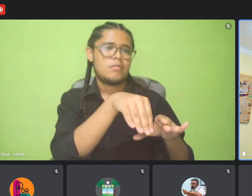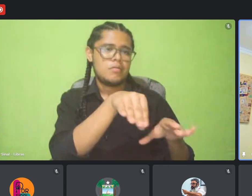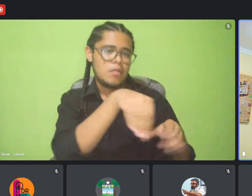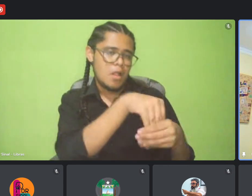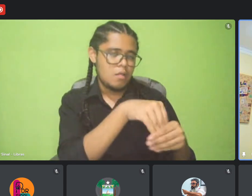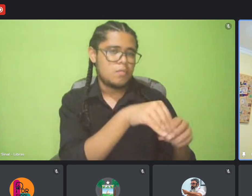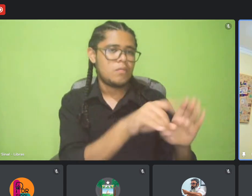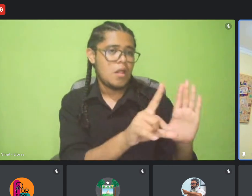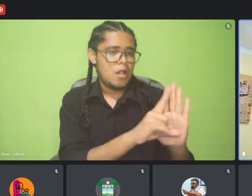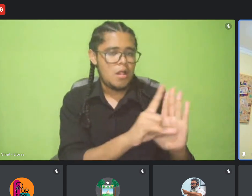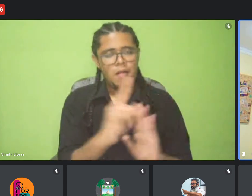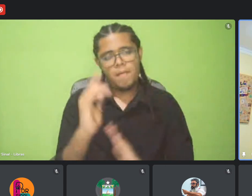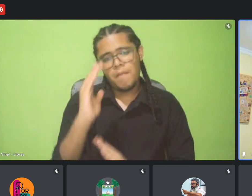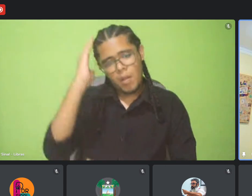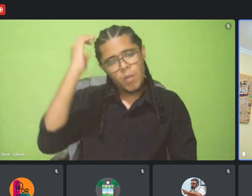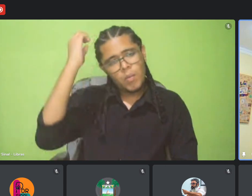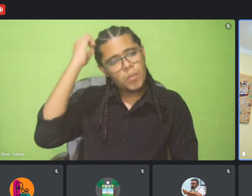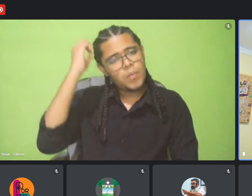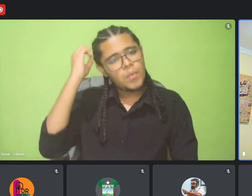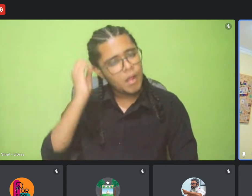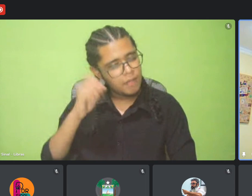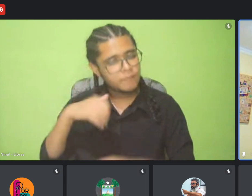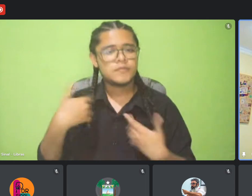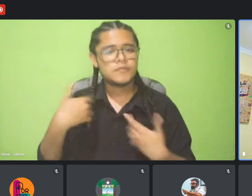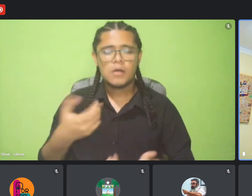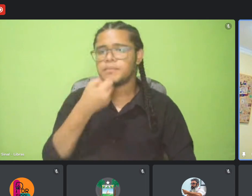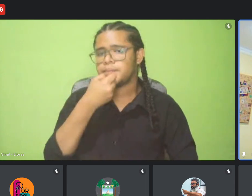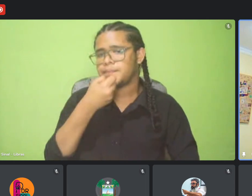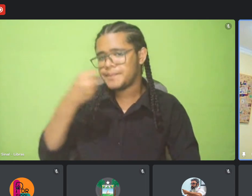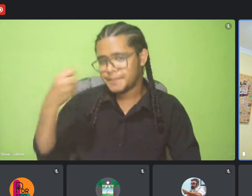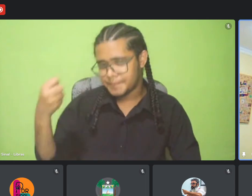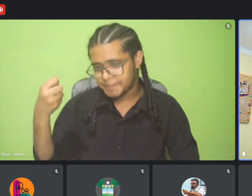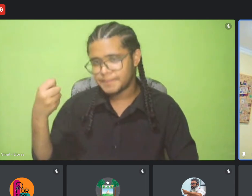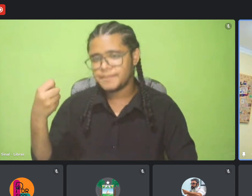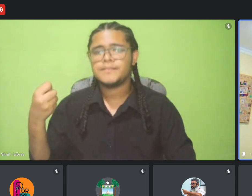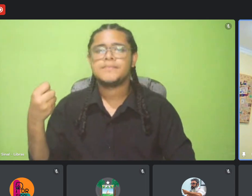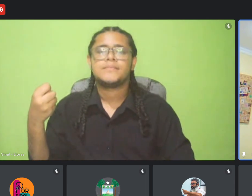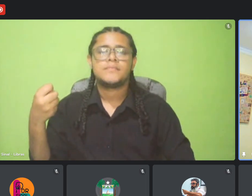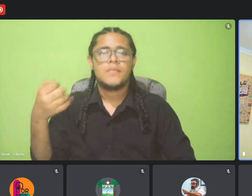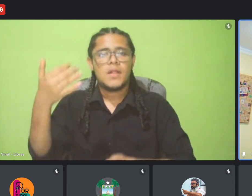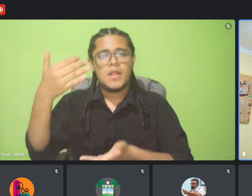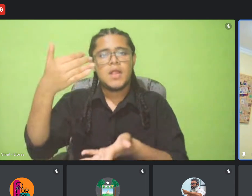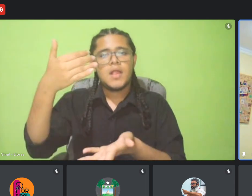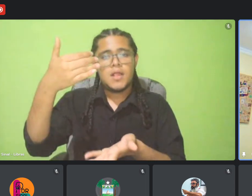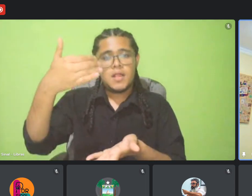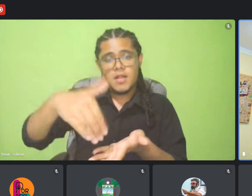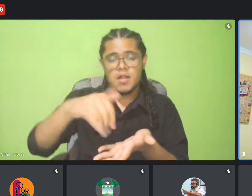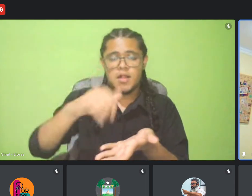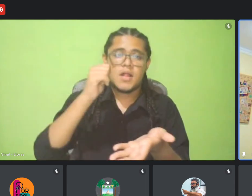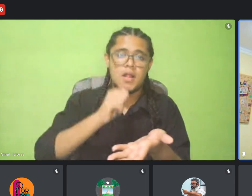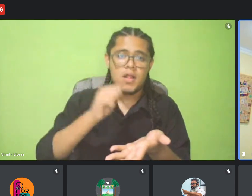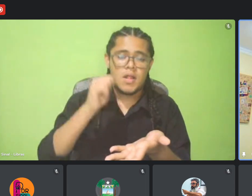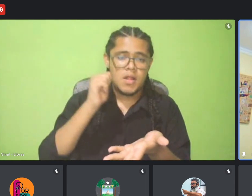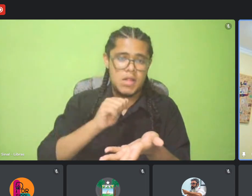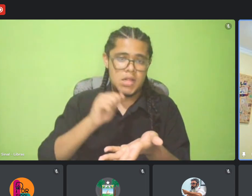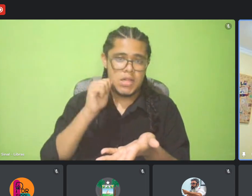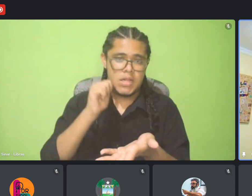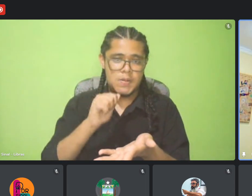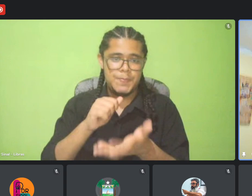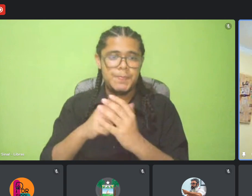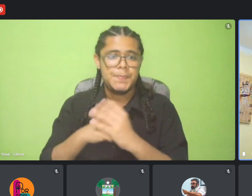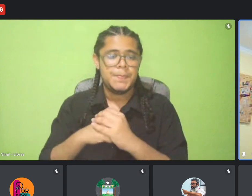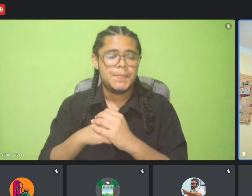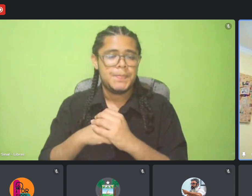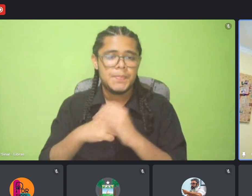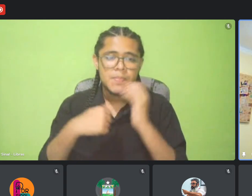isto. Passo aqui o microfone novamente para a secretária Mariland. Já sabia que quer fazer alguma configuração também